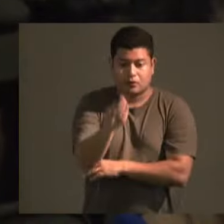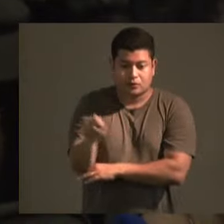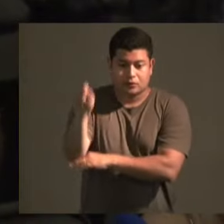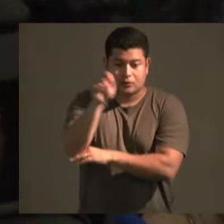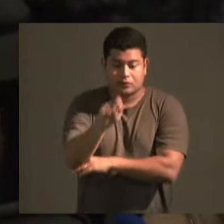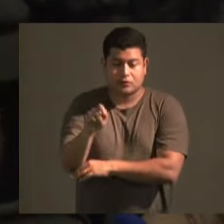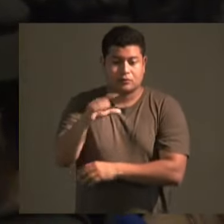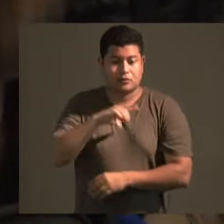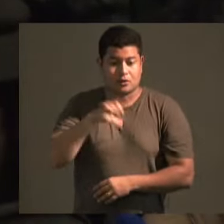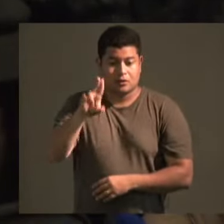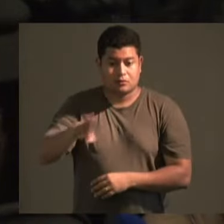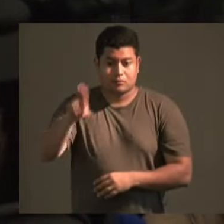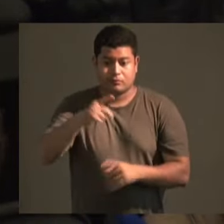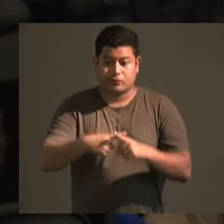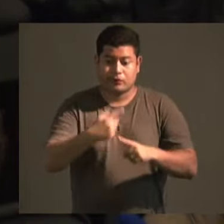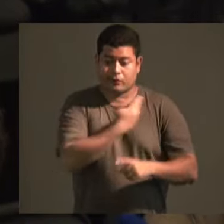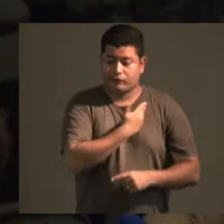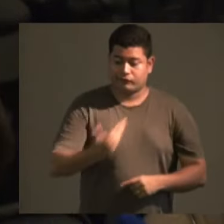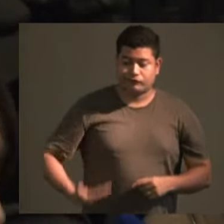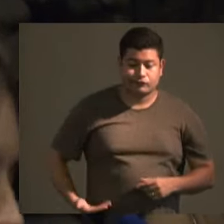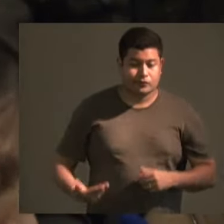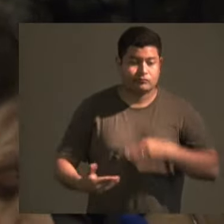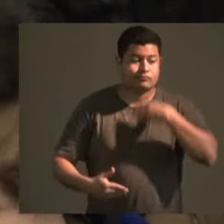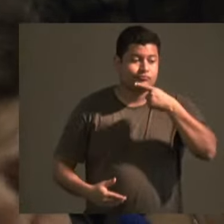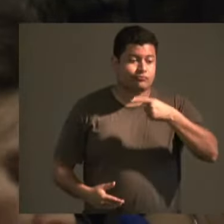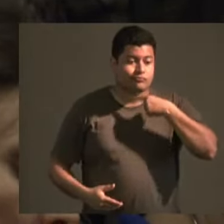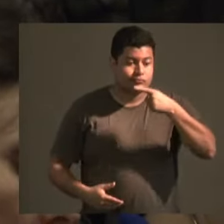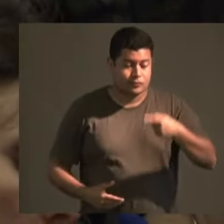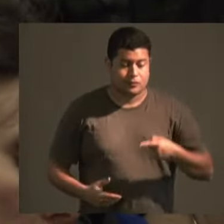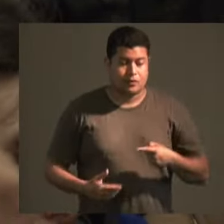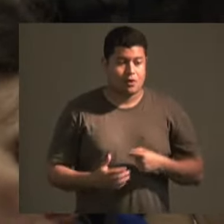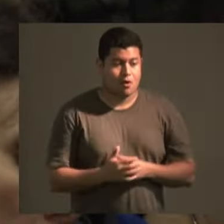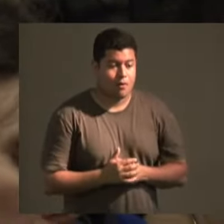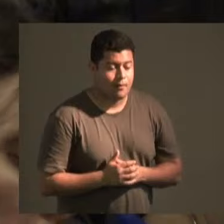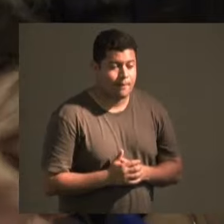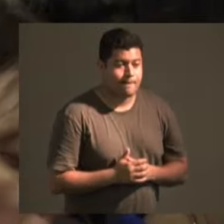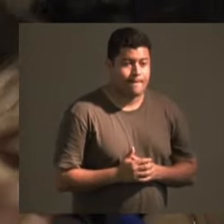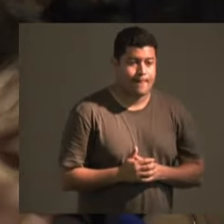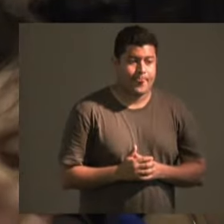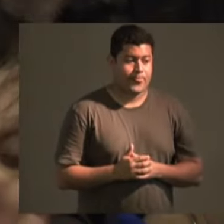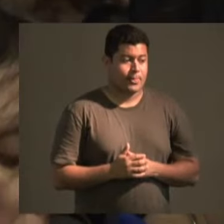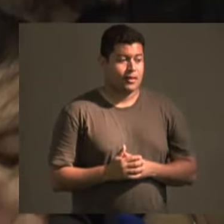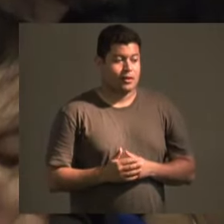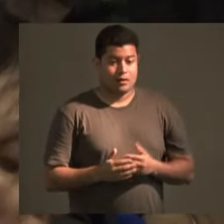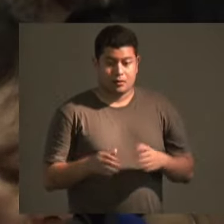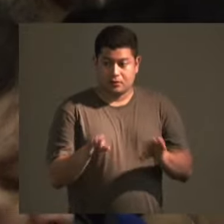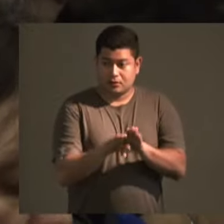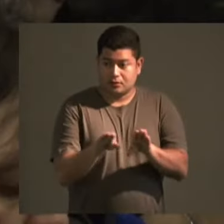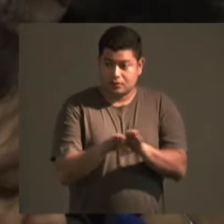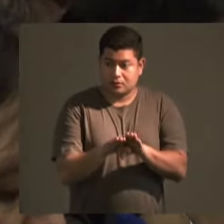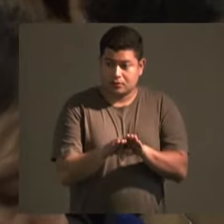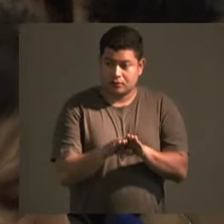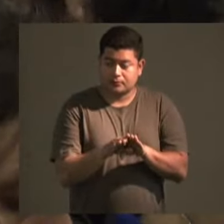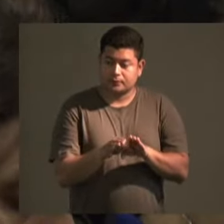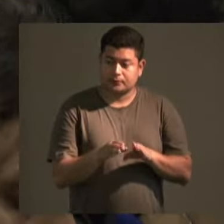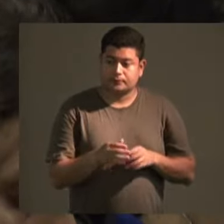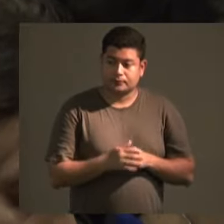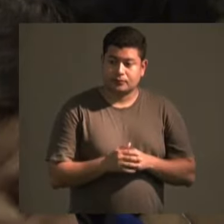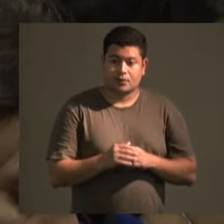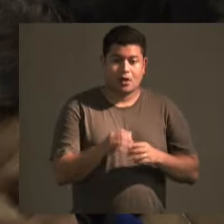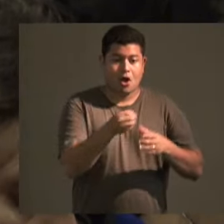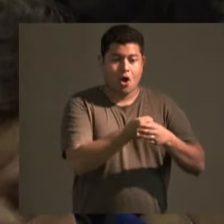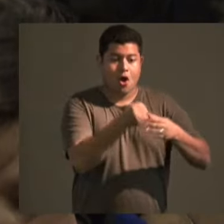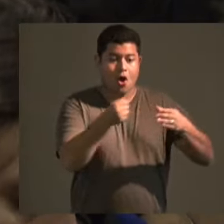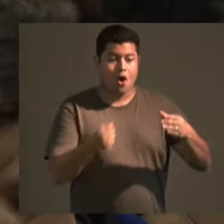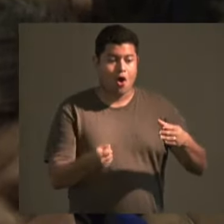o governo não dá conta. E outra coisa, quando a gente quer que exigir as cotas, as